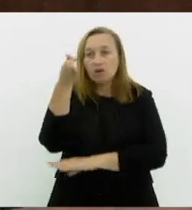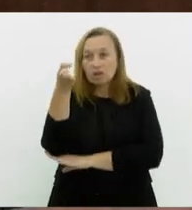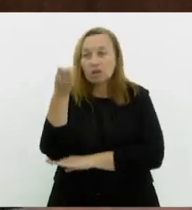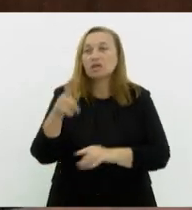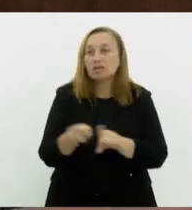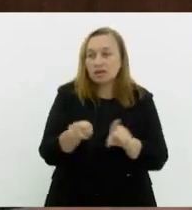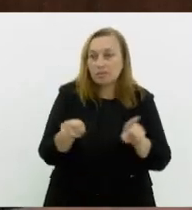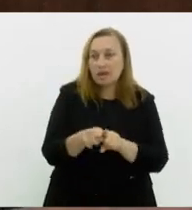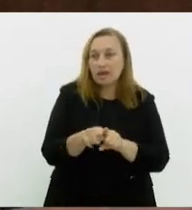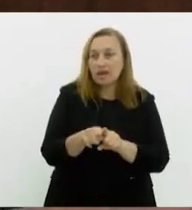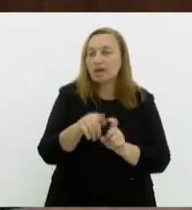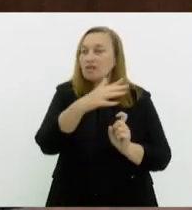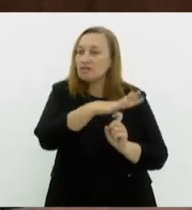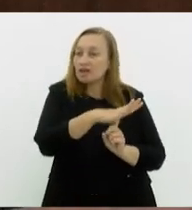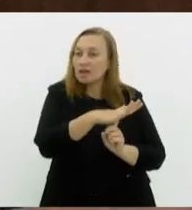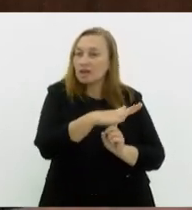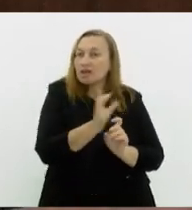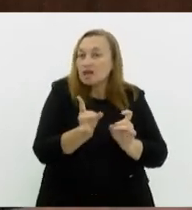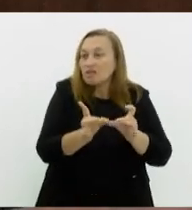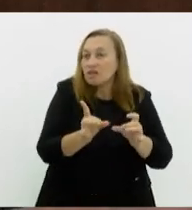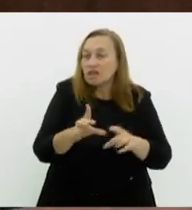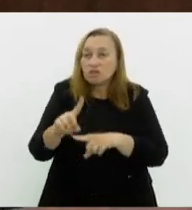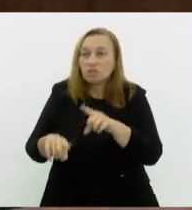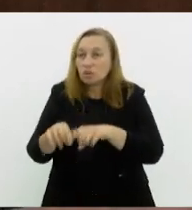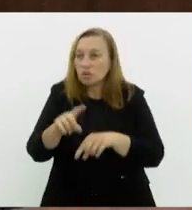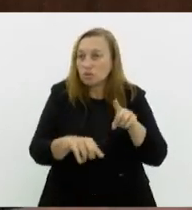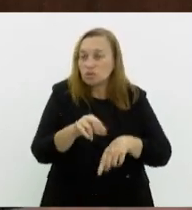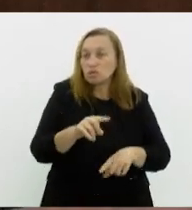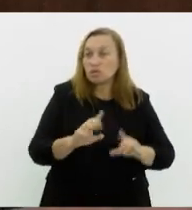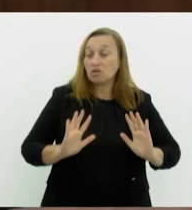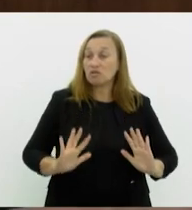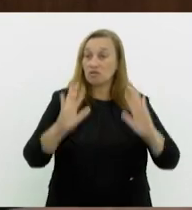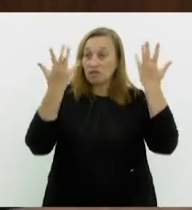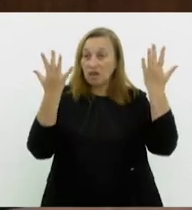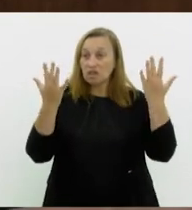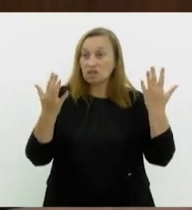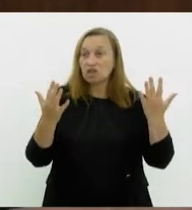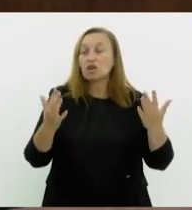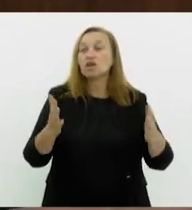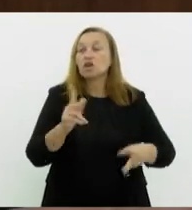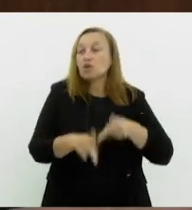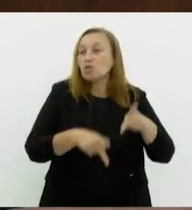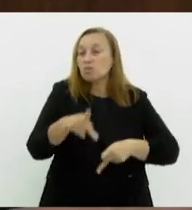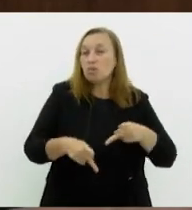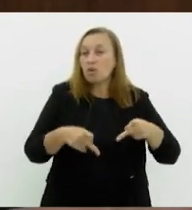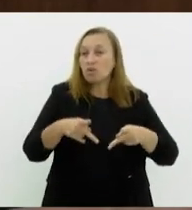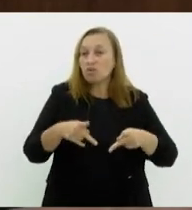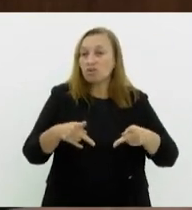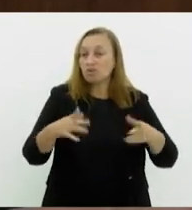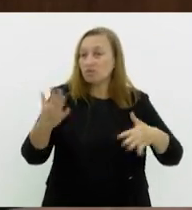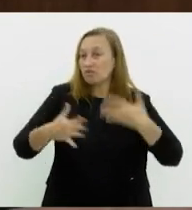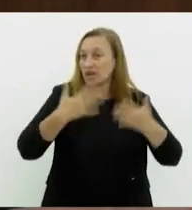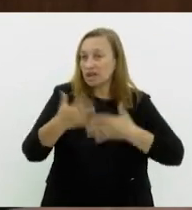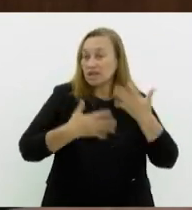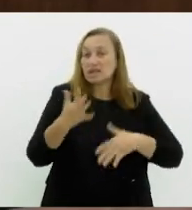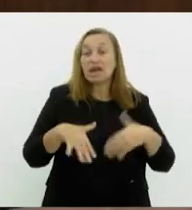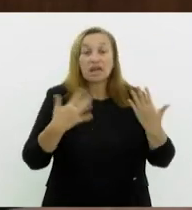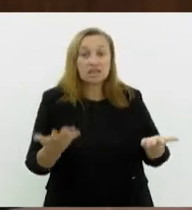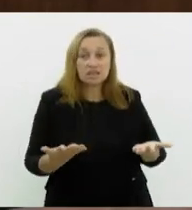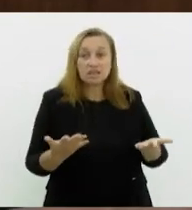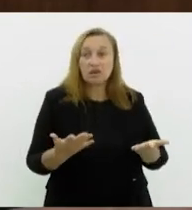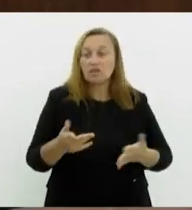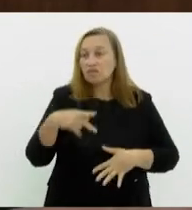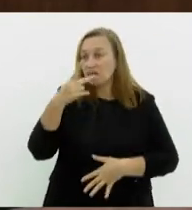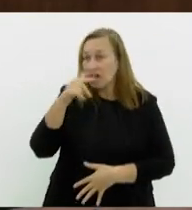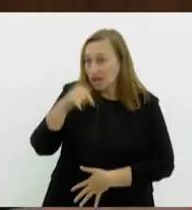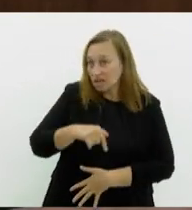camelôs e ambulantes lucrando com a festa e, obviamente, o povão todo se divertindo. Então, fazer esse